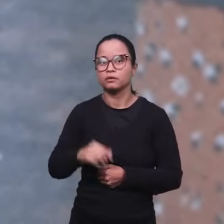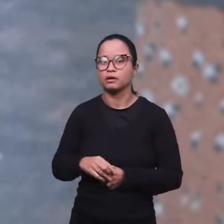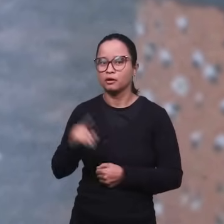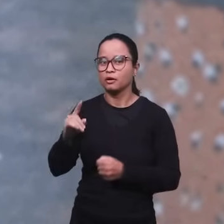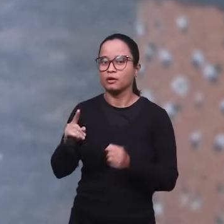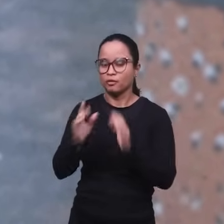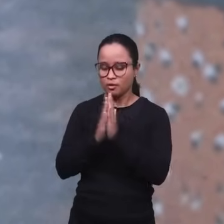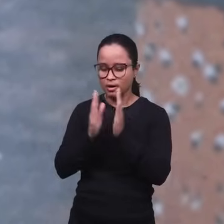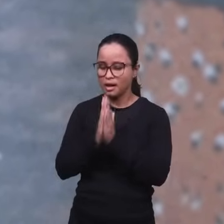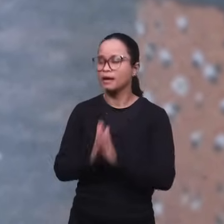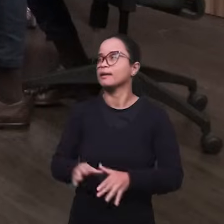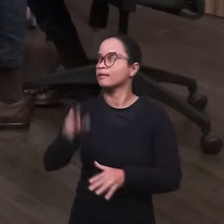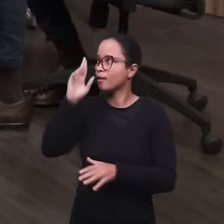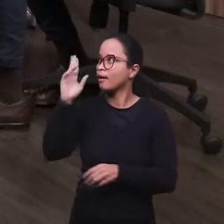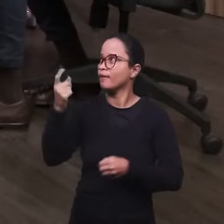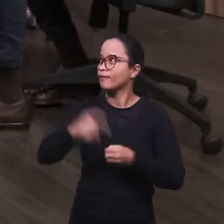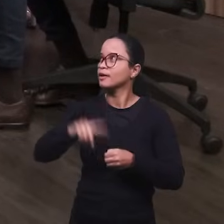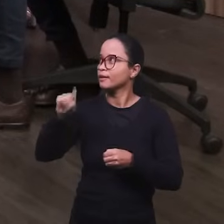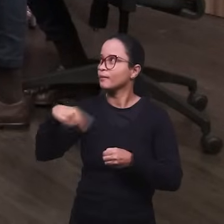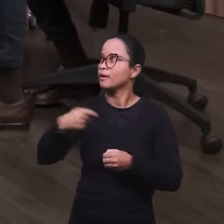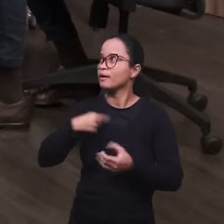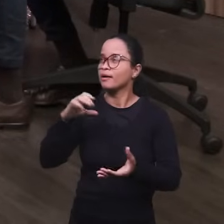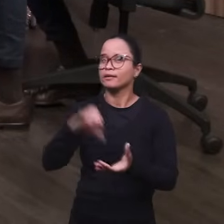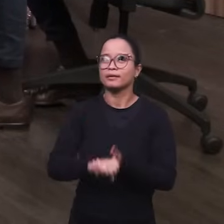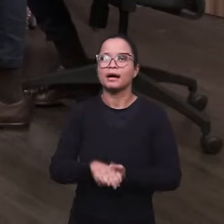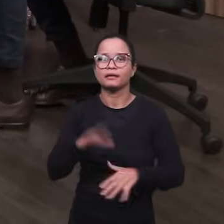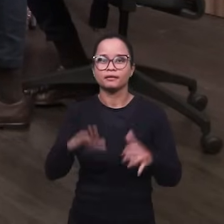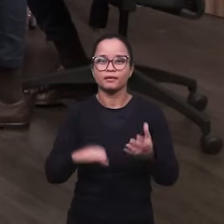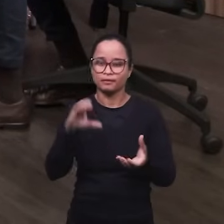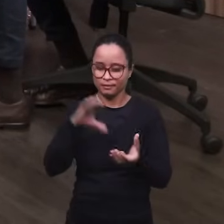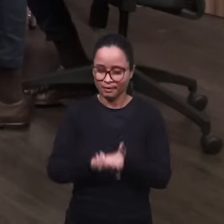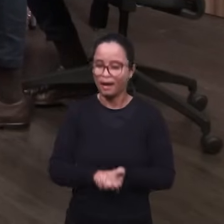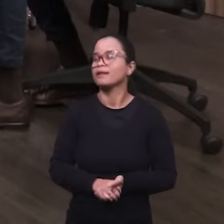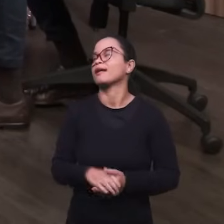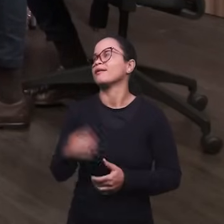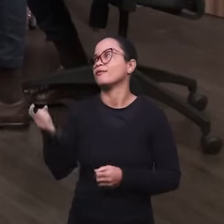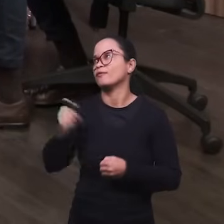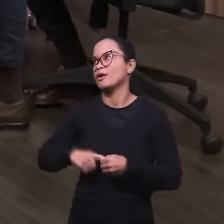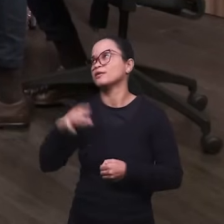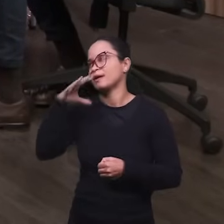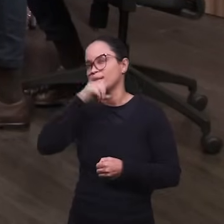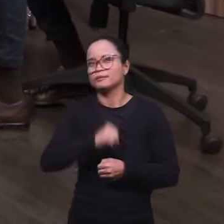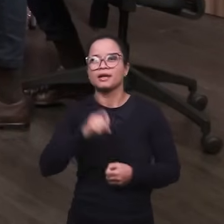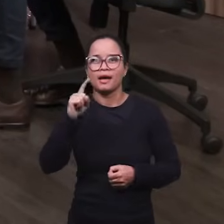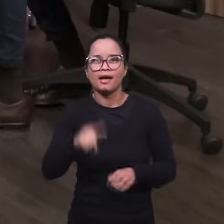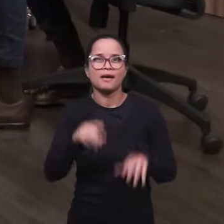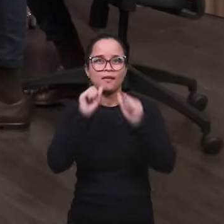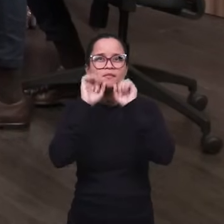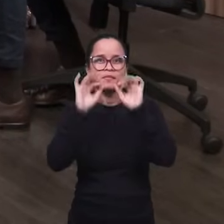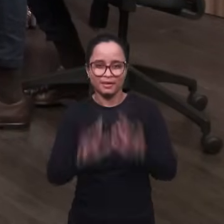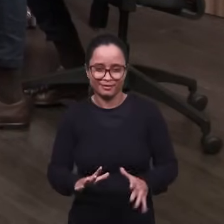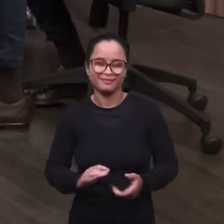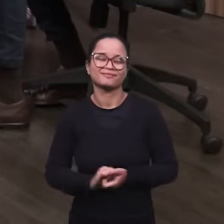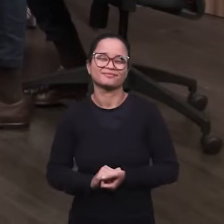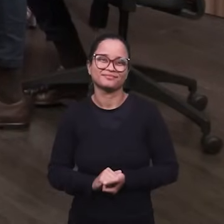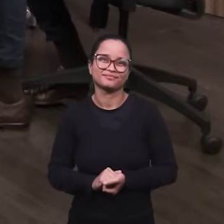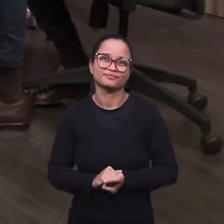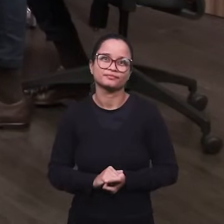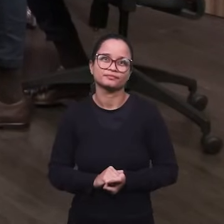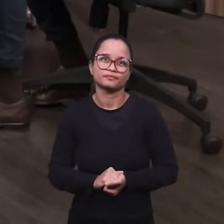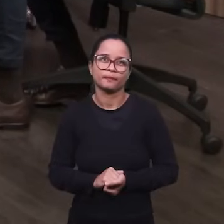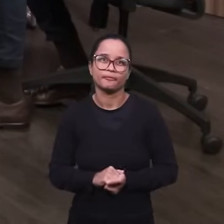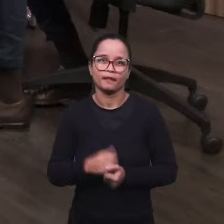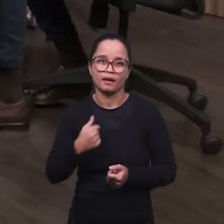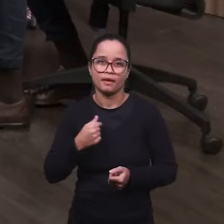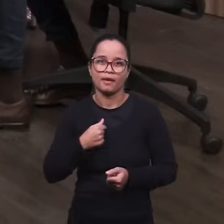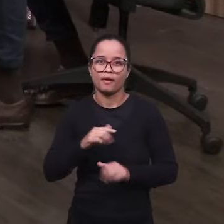voltar depois que eu casar. É assim mesmo. Né? Aí às vezes a gente casa e fala assim, volta logo, né? É assim mesmo, é uma bênção, né? Eu